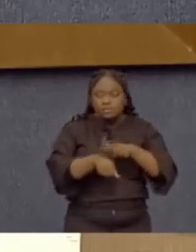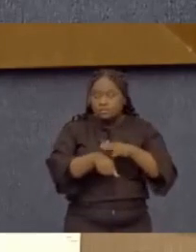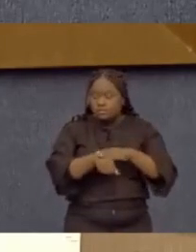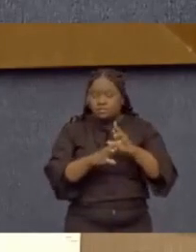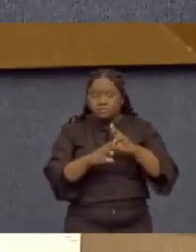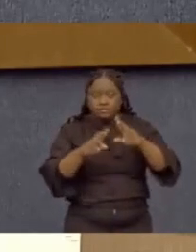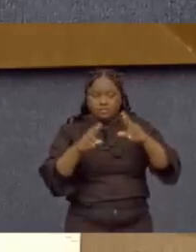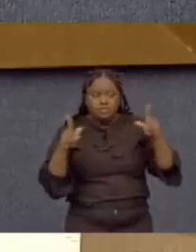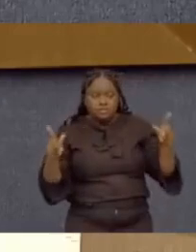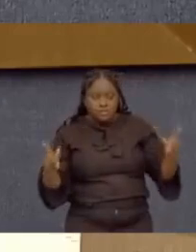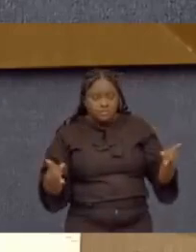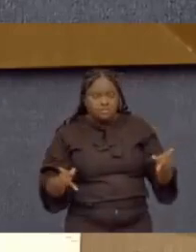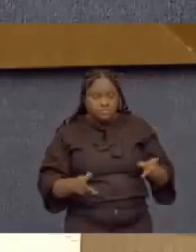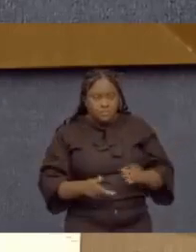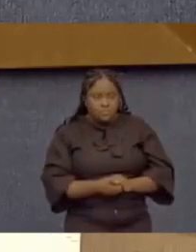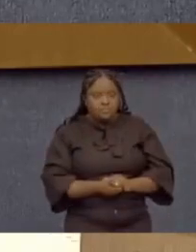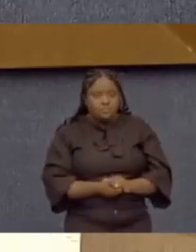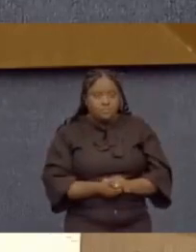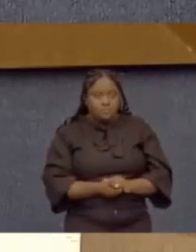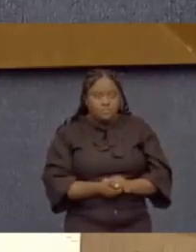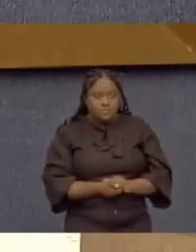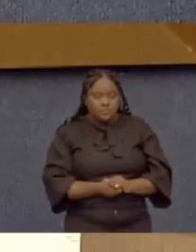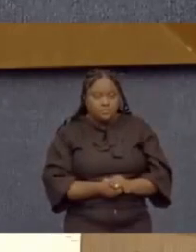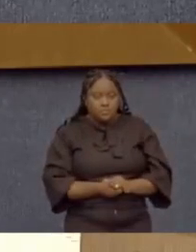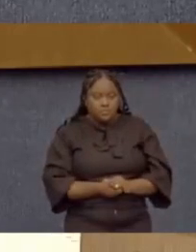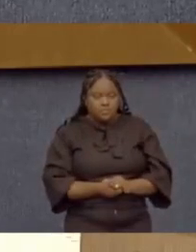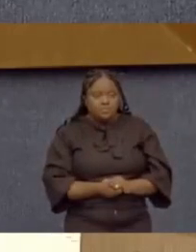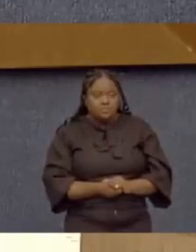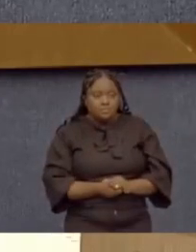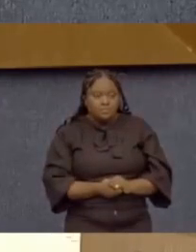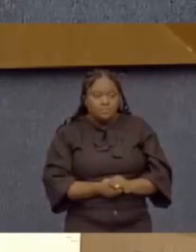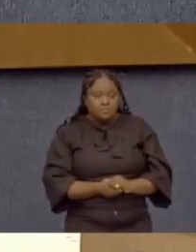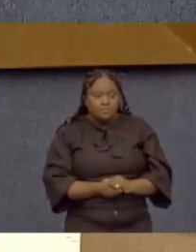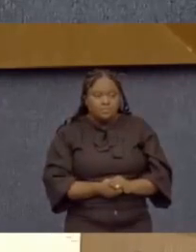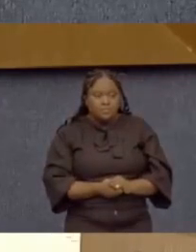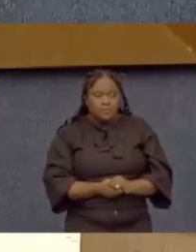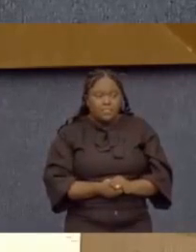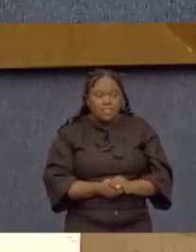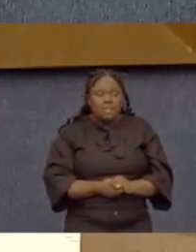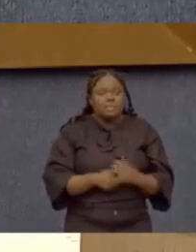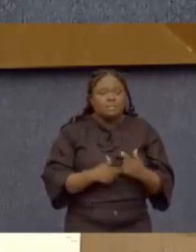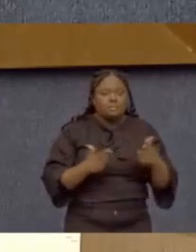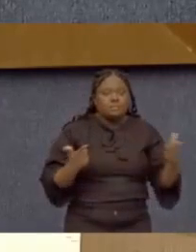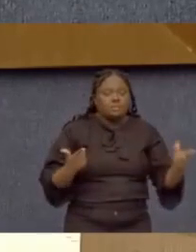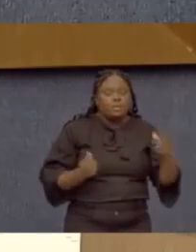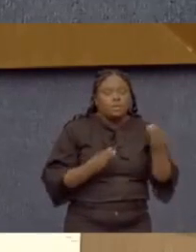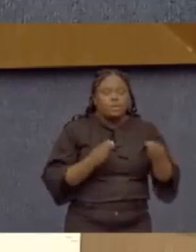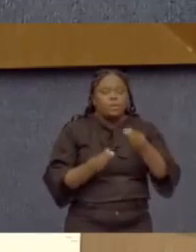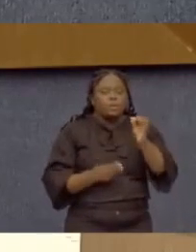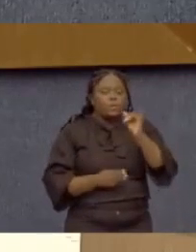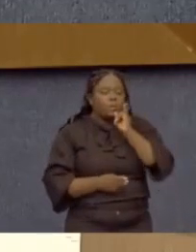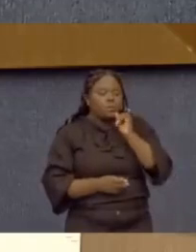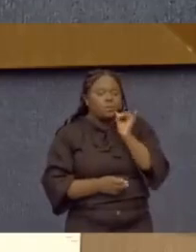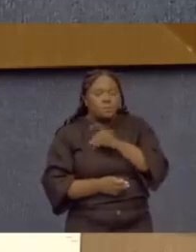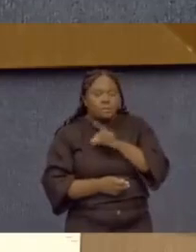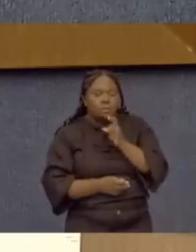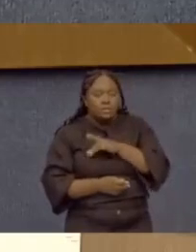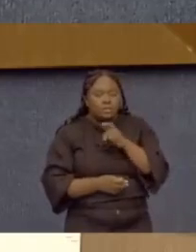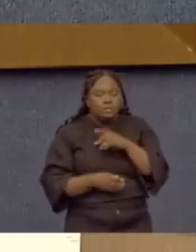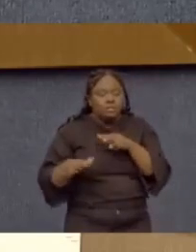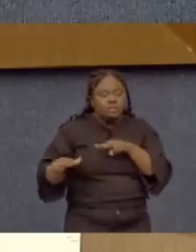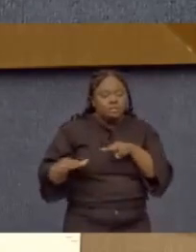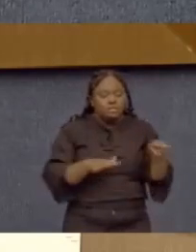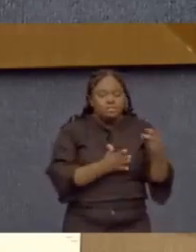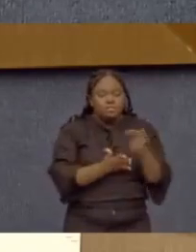diferença em tão pouco tempo. Não há intempérie climática como o medo da Semana Santa de chover e estragar todos os